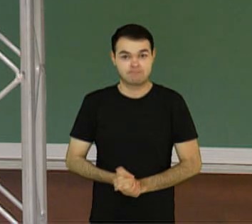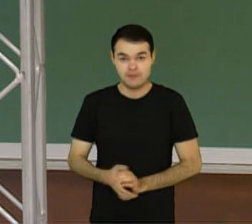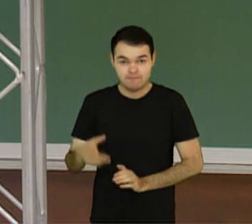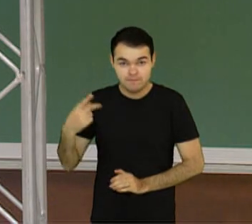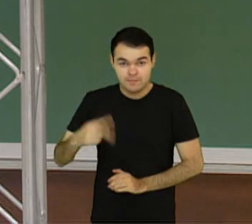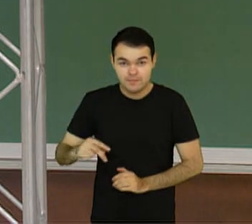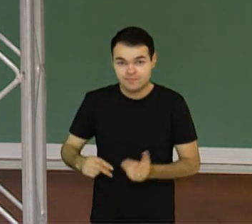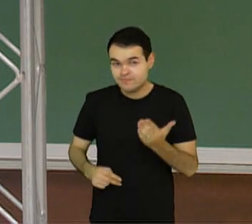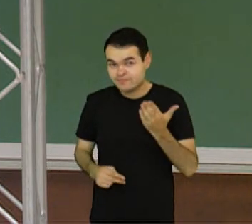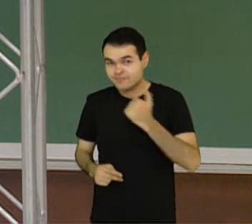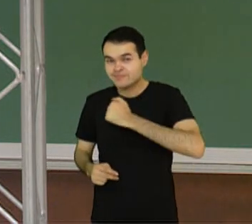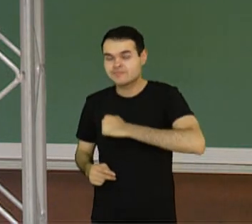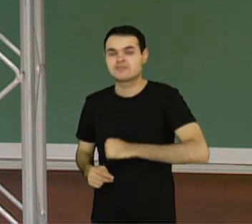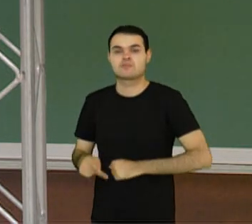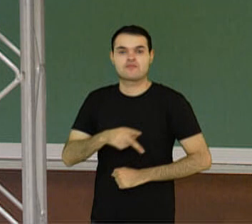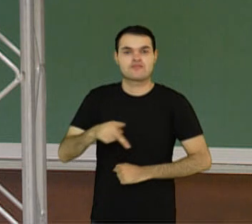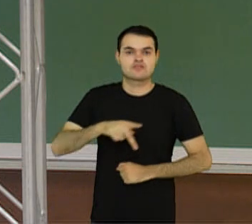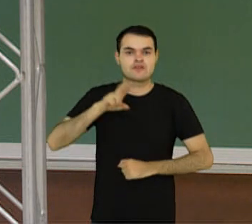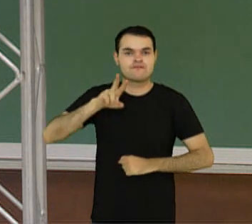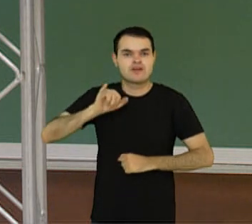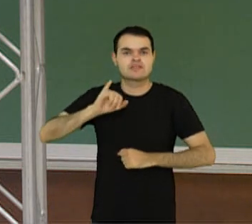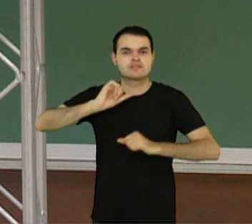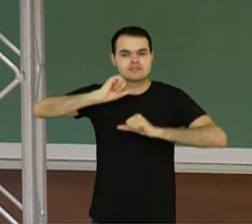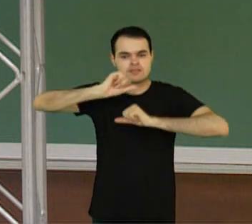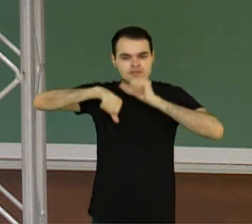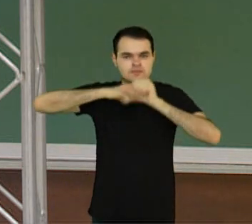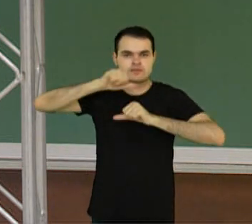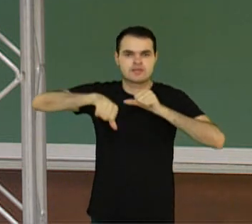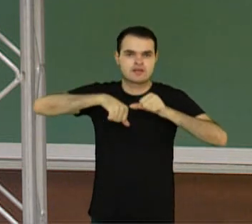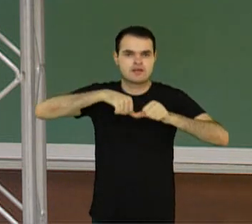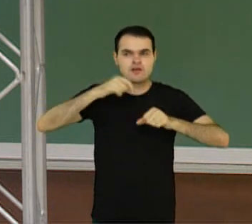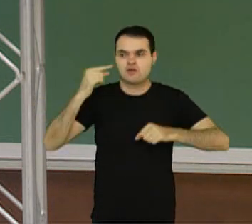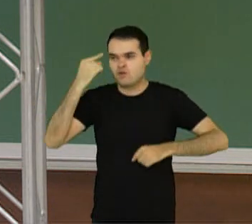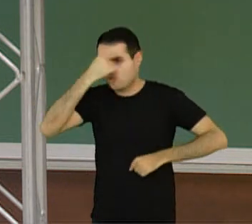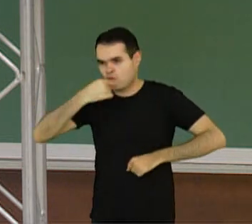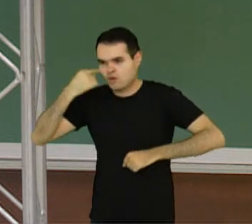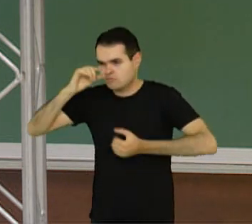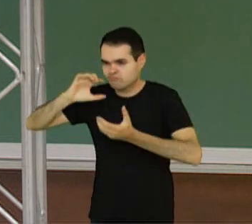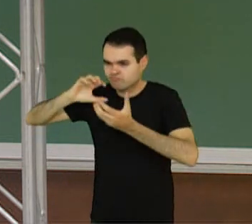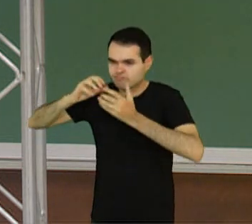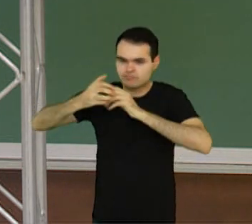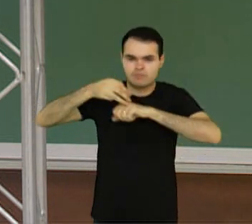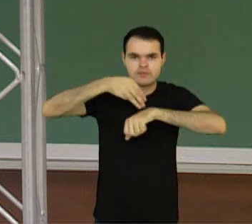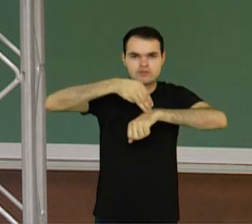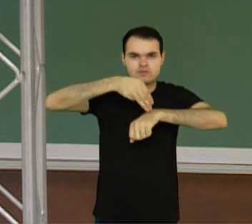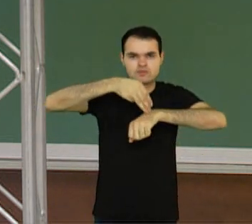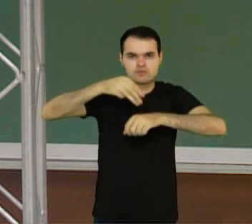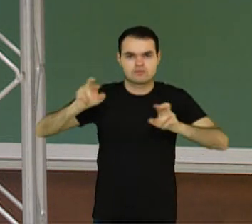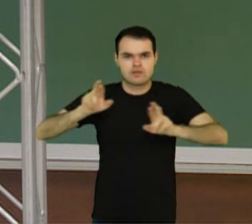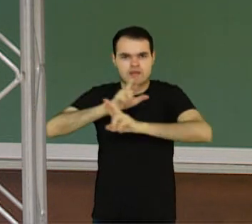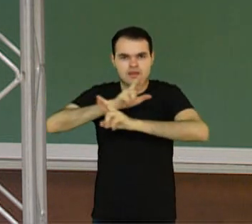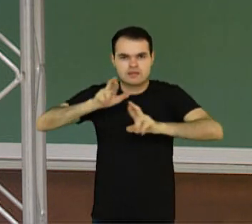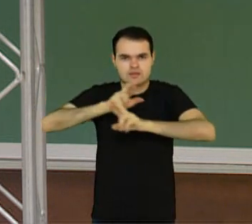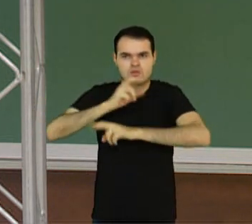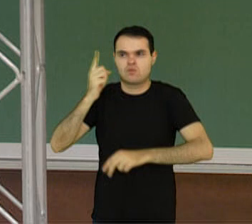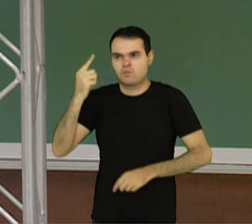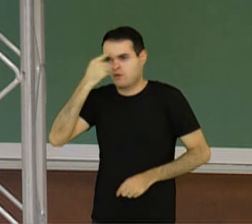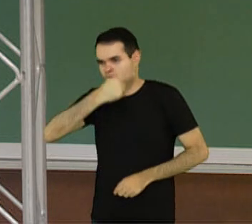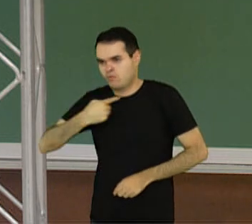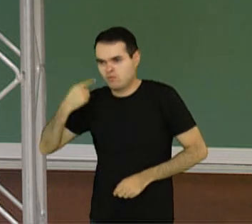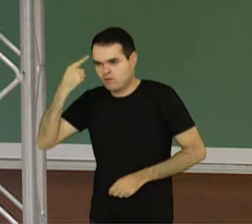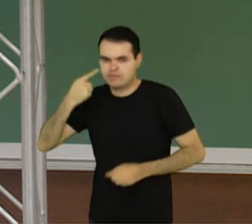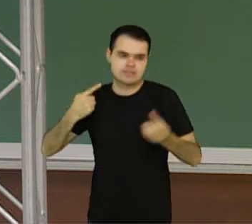Vamos lá? Então aqui a professora vai transformar as horas em minutos e para isso fazemos essa relação. 1 hora tem